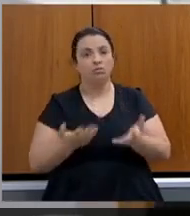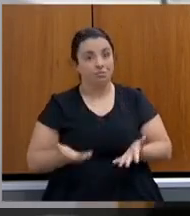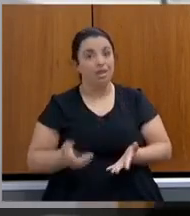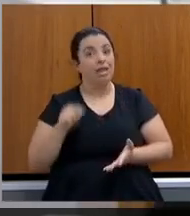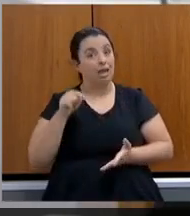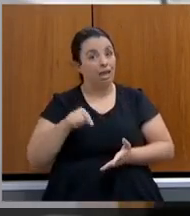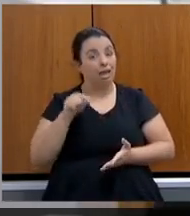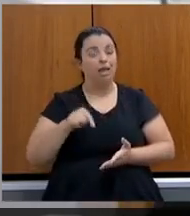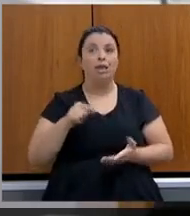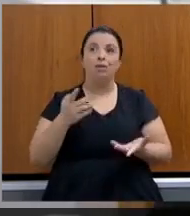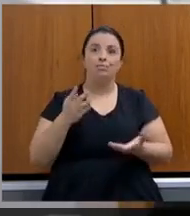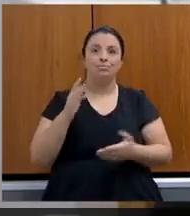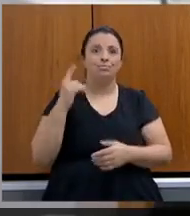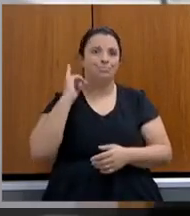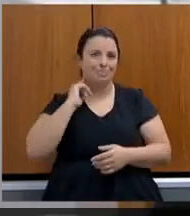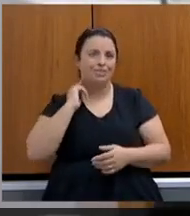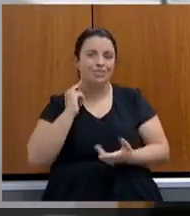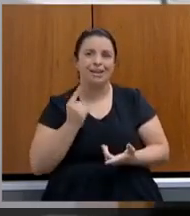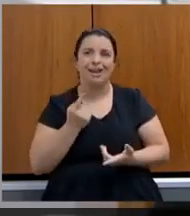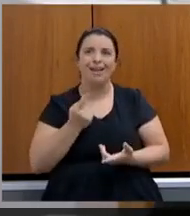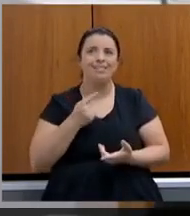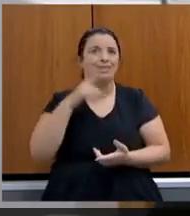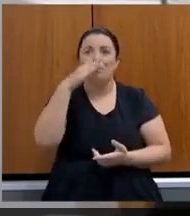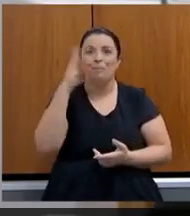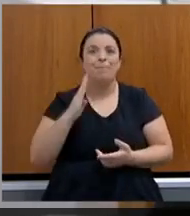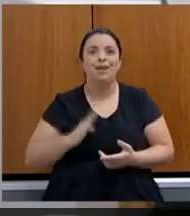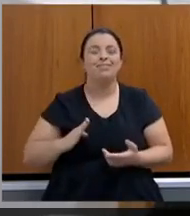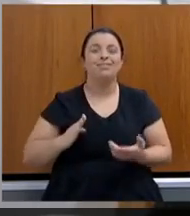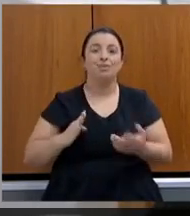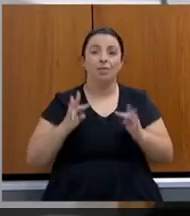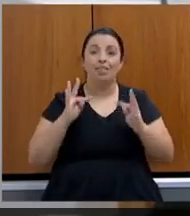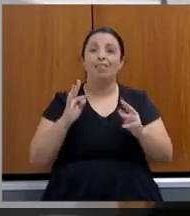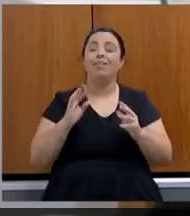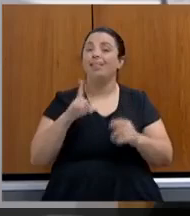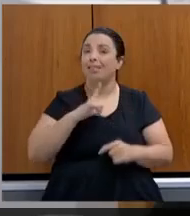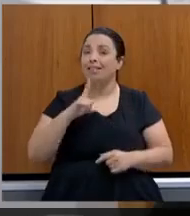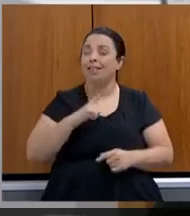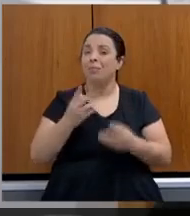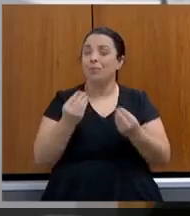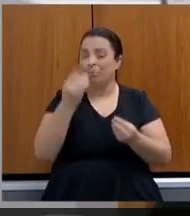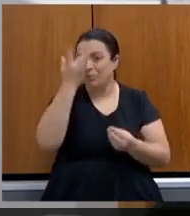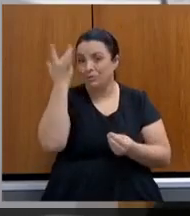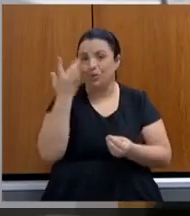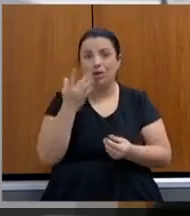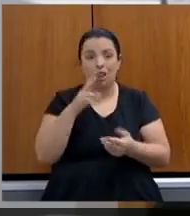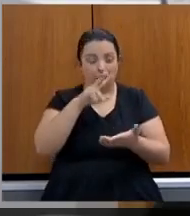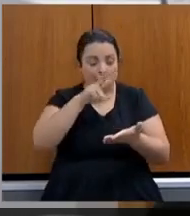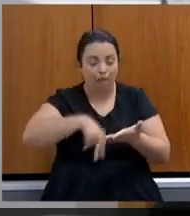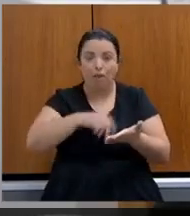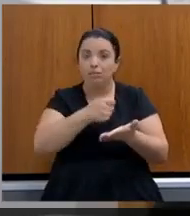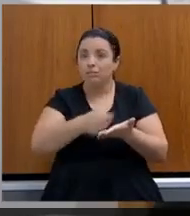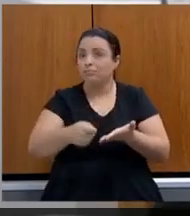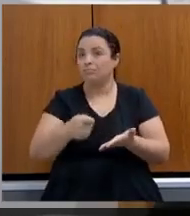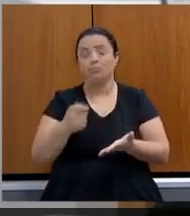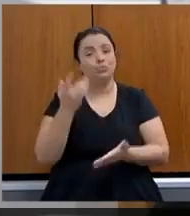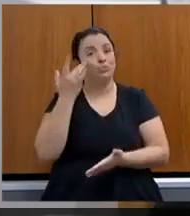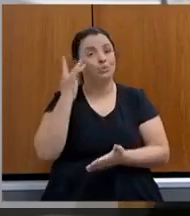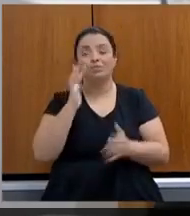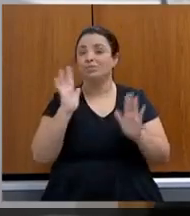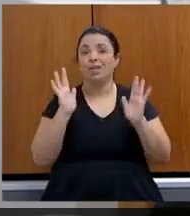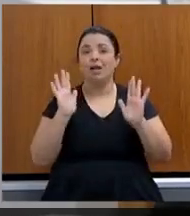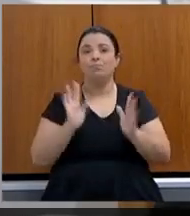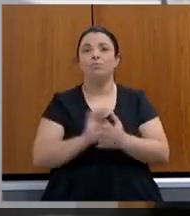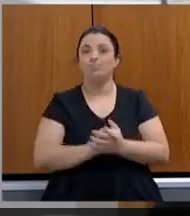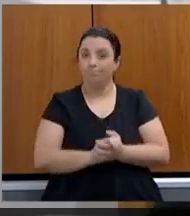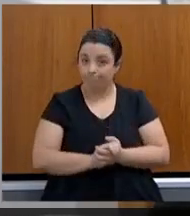índices significativos né só nalfabetismo analfabetismo funcional uma pergunta o que aconteceu para